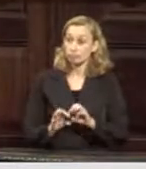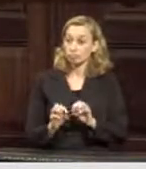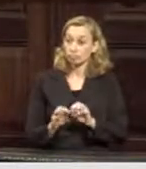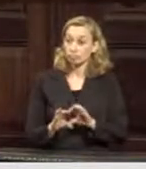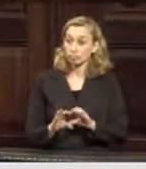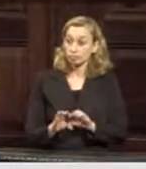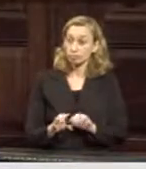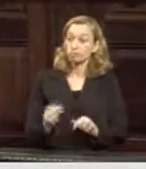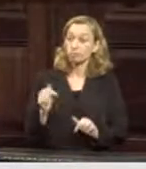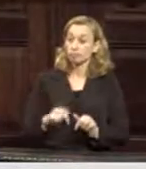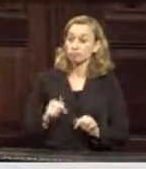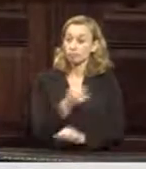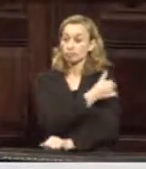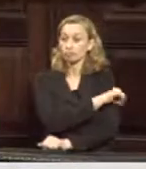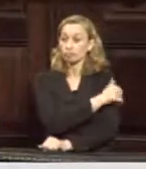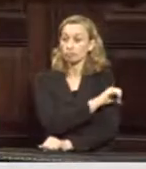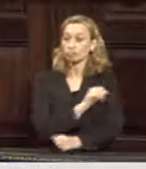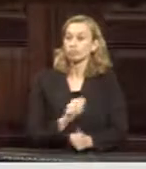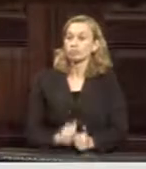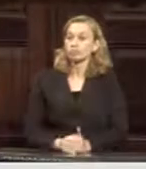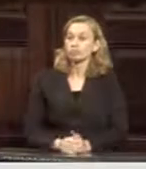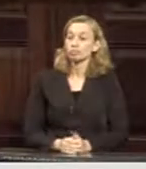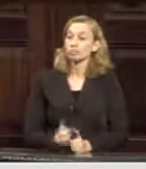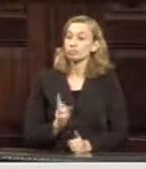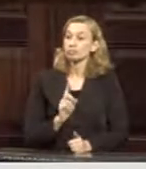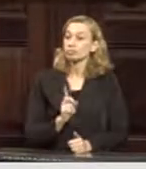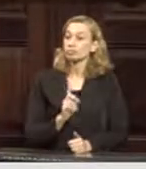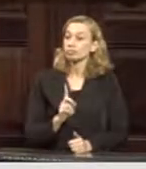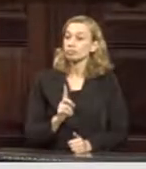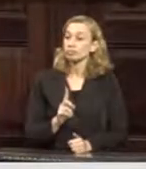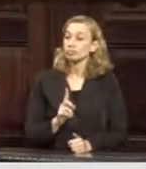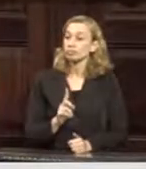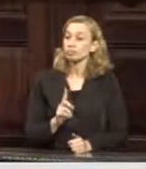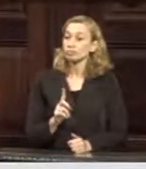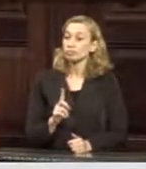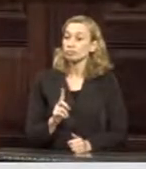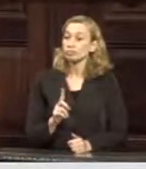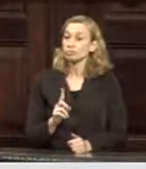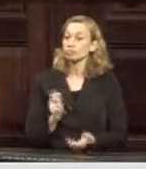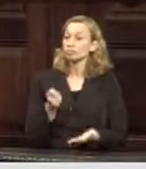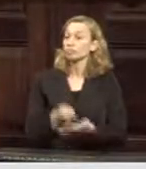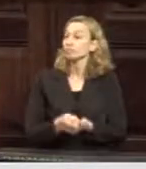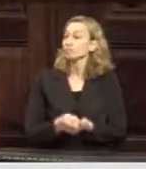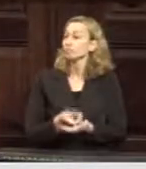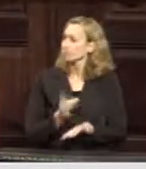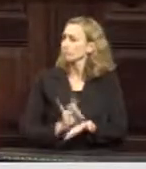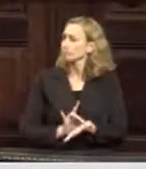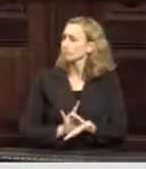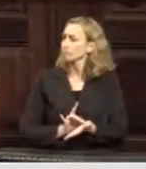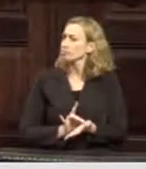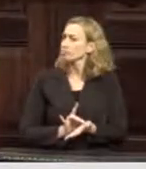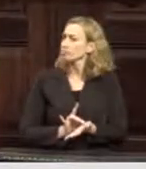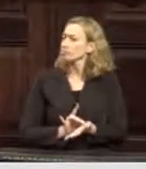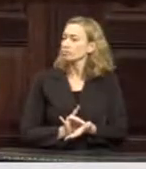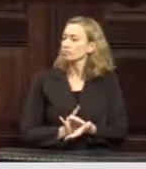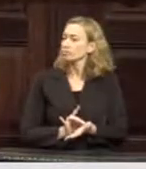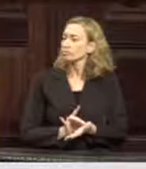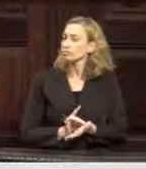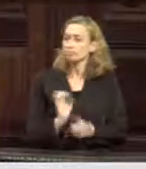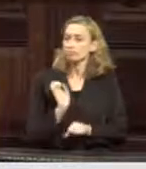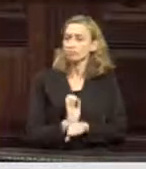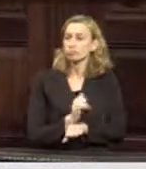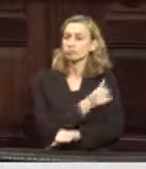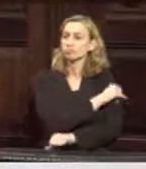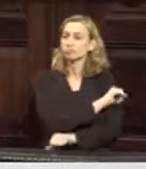aqui no Rio de Janeiro, não estão sendo praticados, de verdade. A rigor, o Estado do